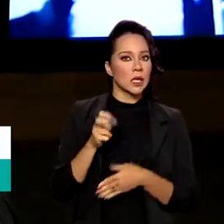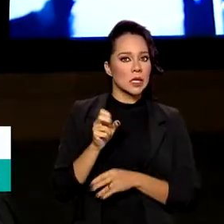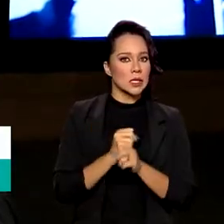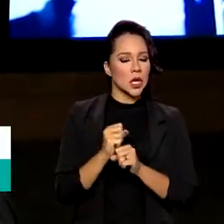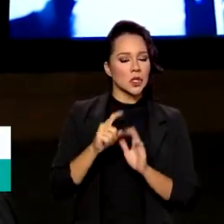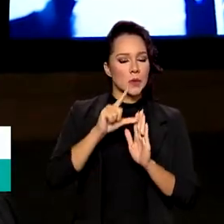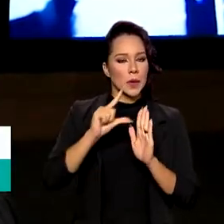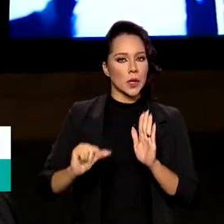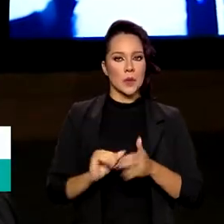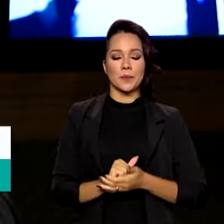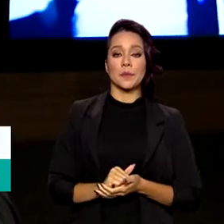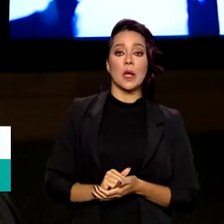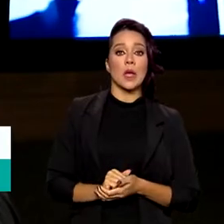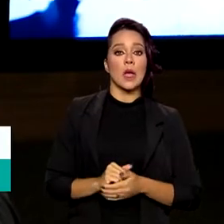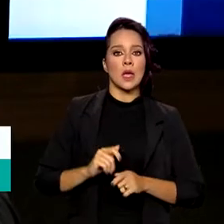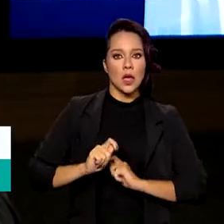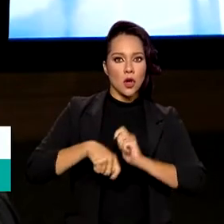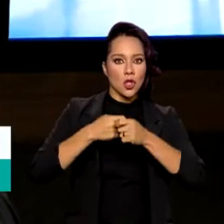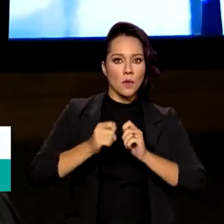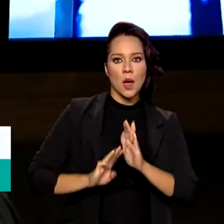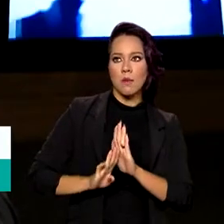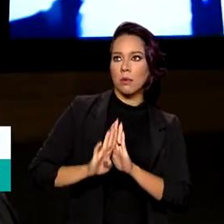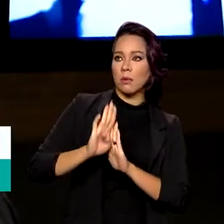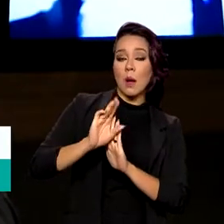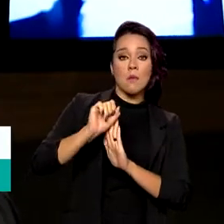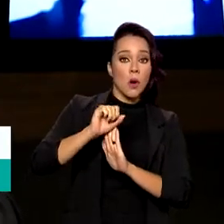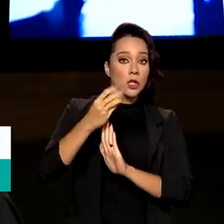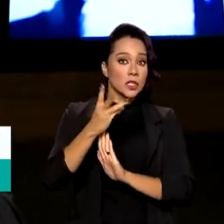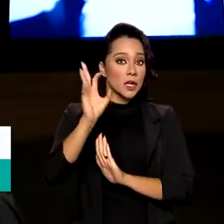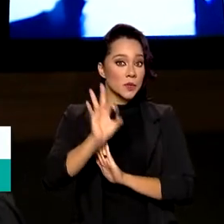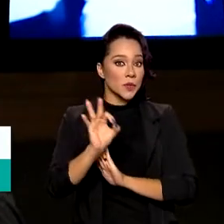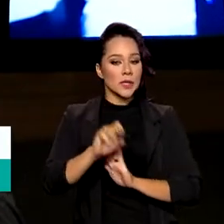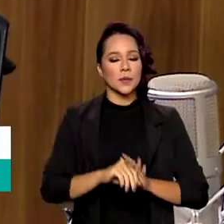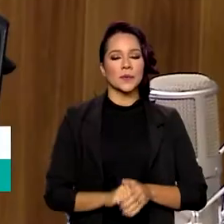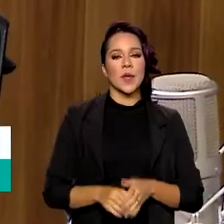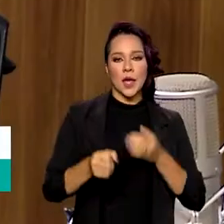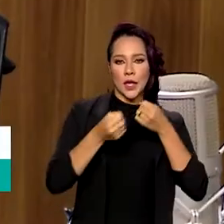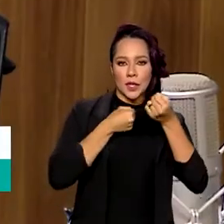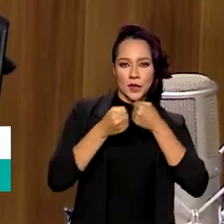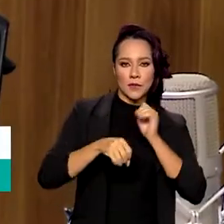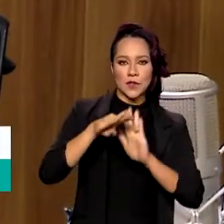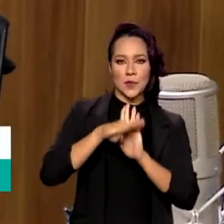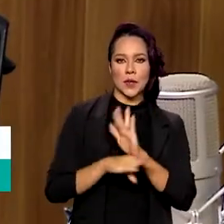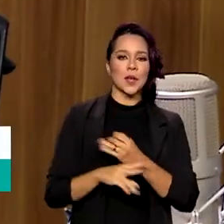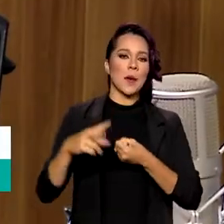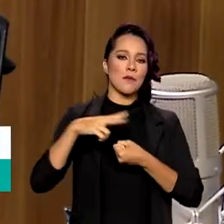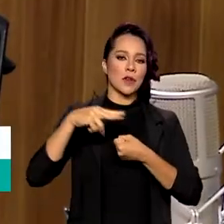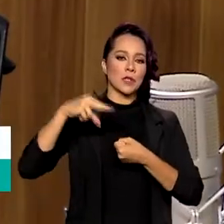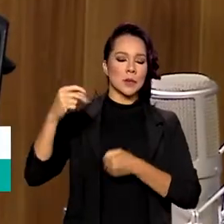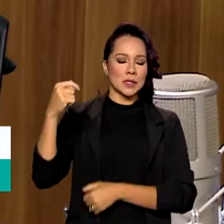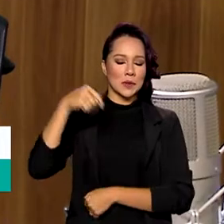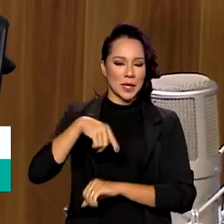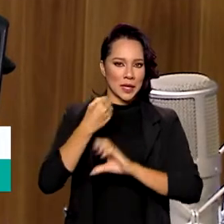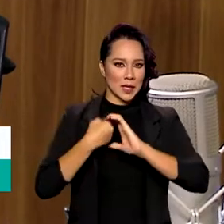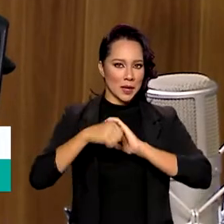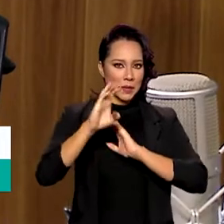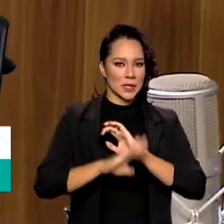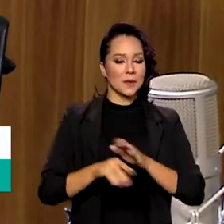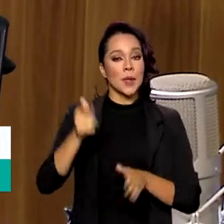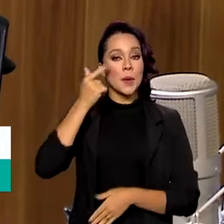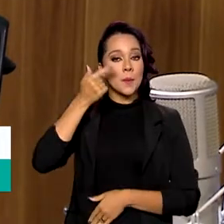15 anos e que o crescimento da economia pode chegar a 3% neste ano entrevista o programa A Voz do Brasil aqui da EBC